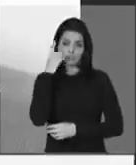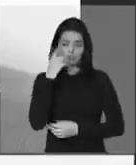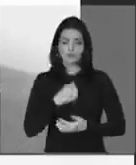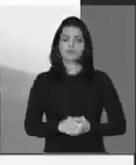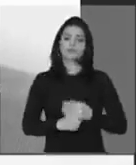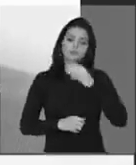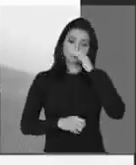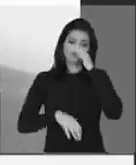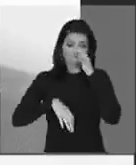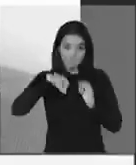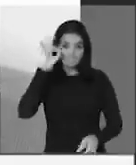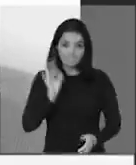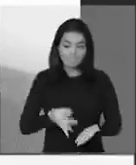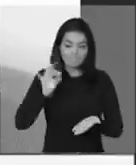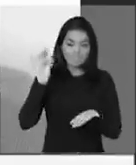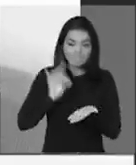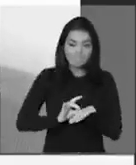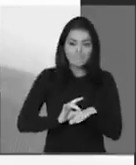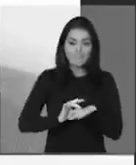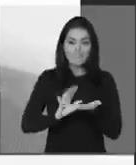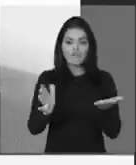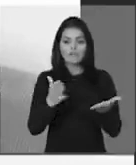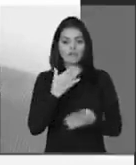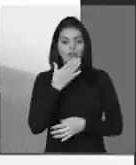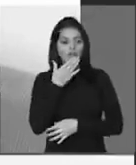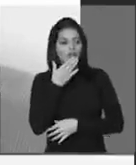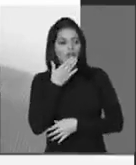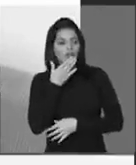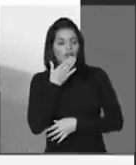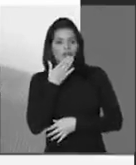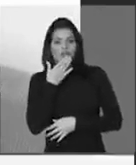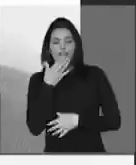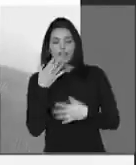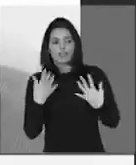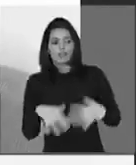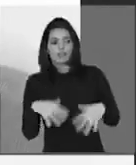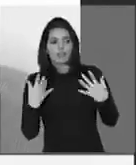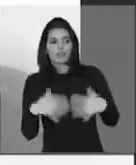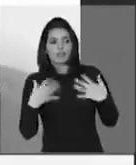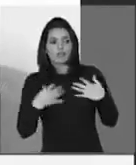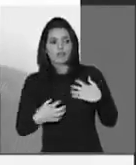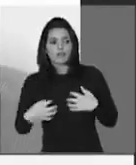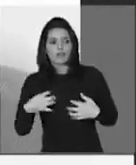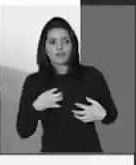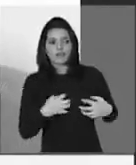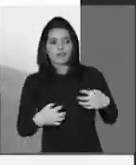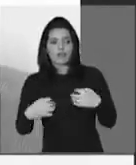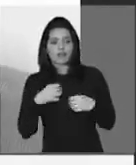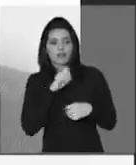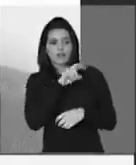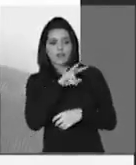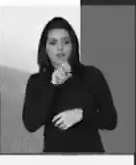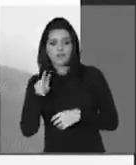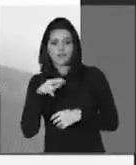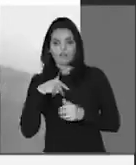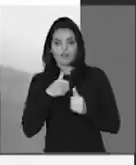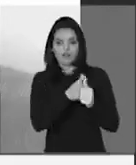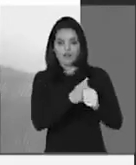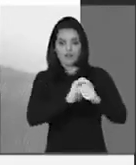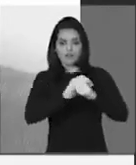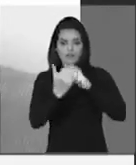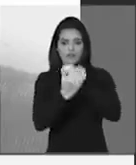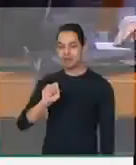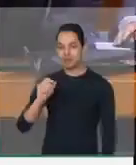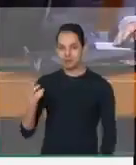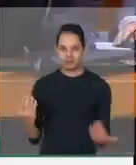de fato estou apavorada porque estou vendo é acompanhando na CPI da